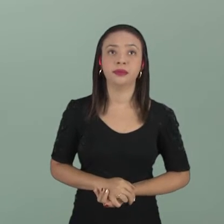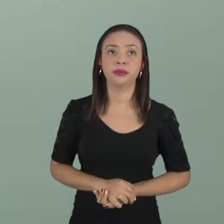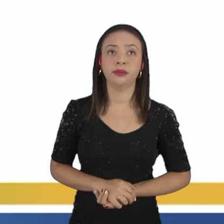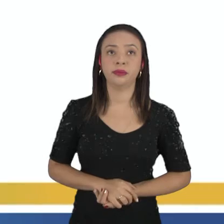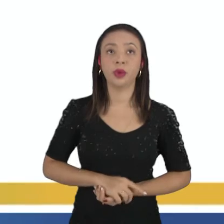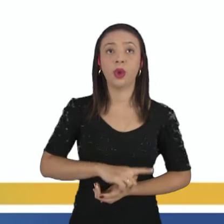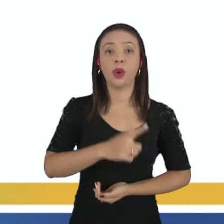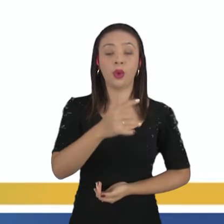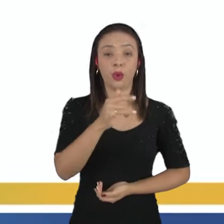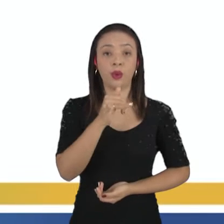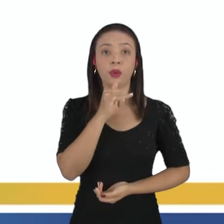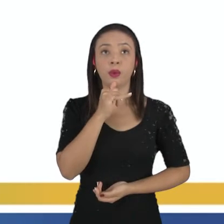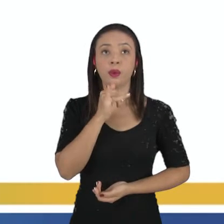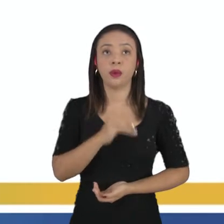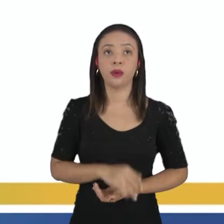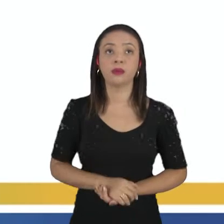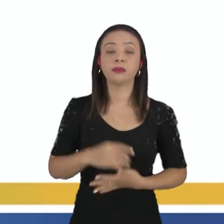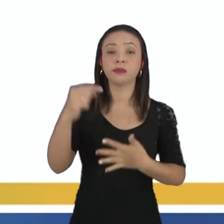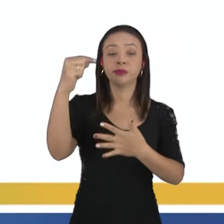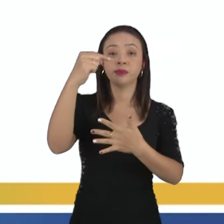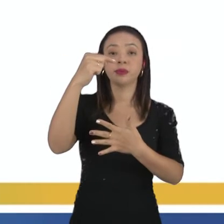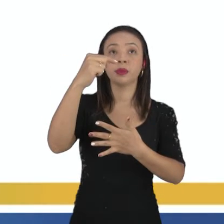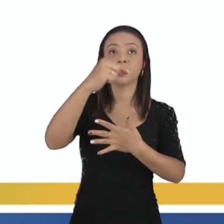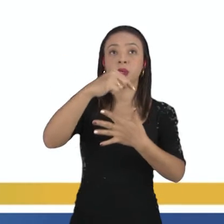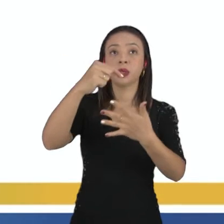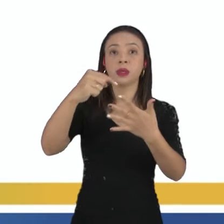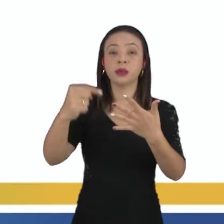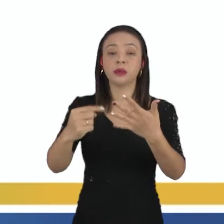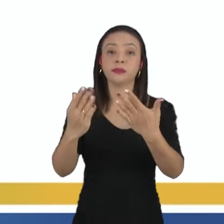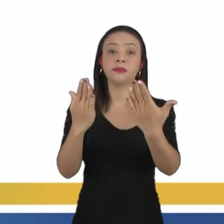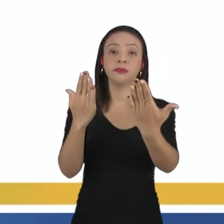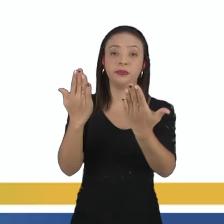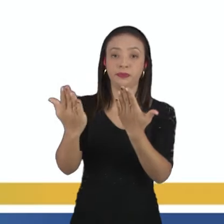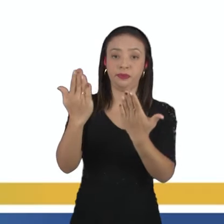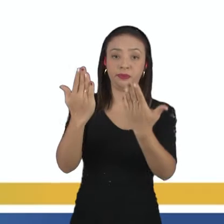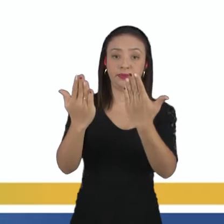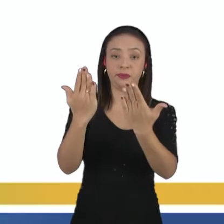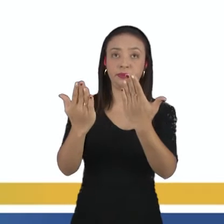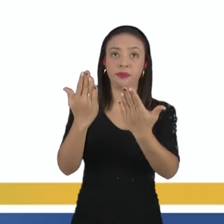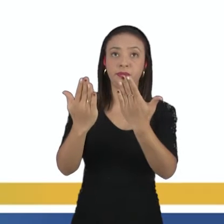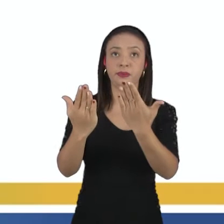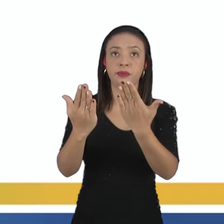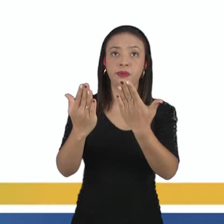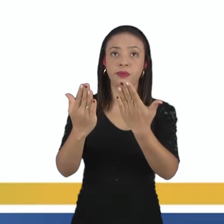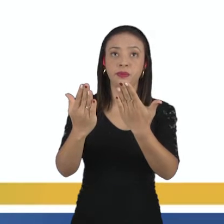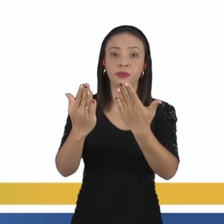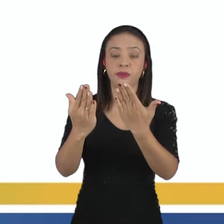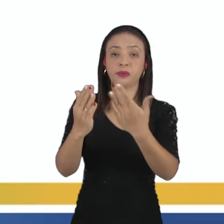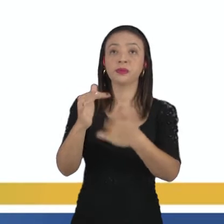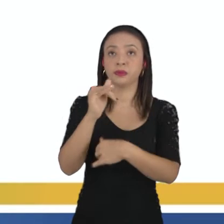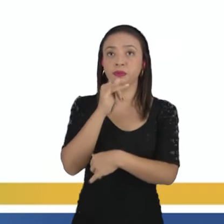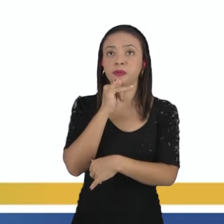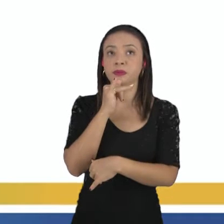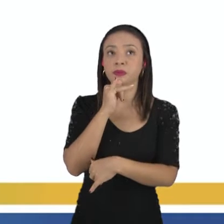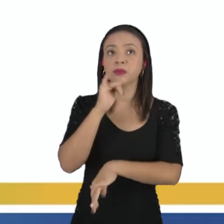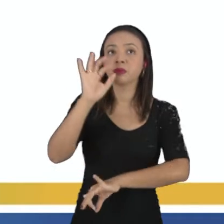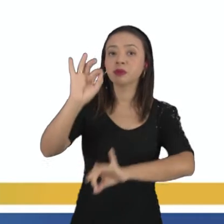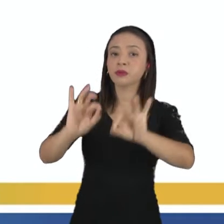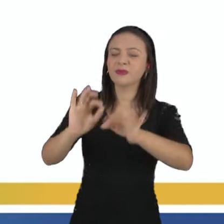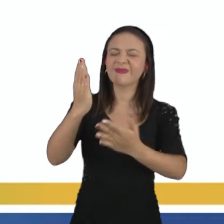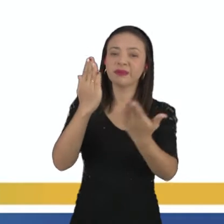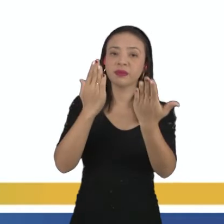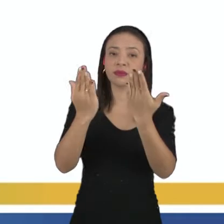Próximo operador. Operador de comparação. Tais operadores constroem